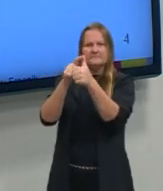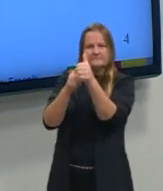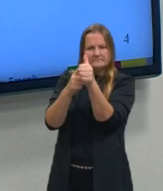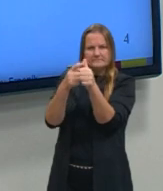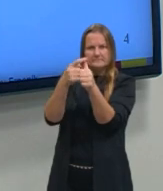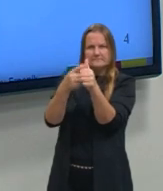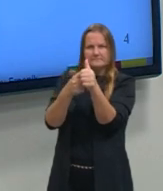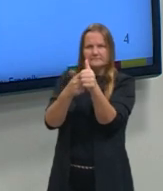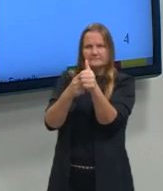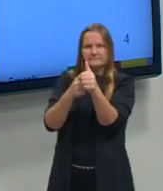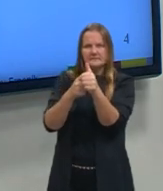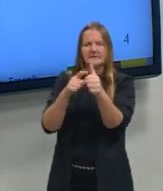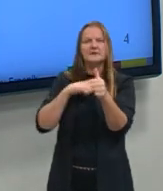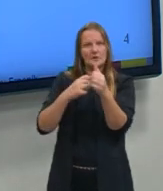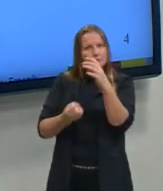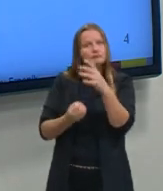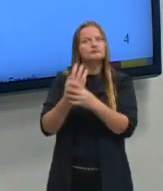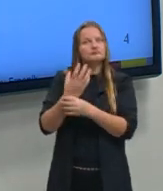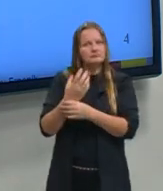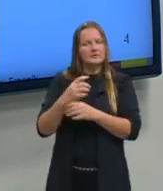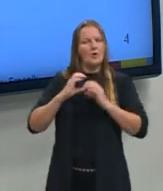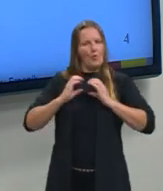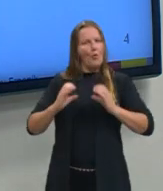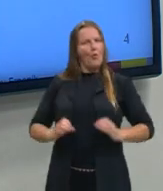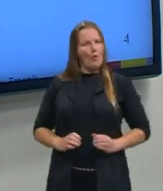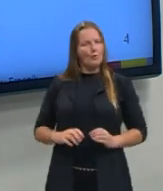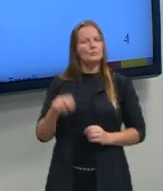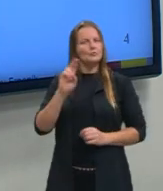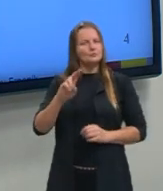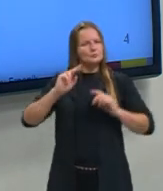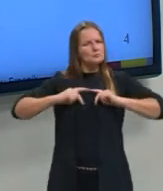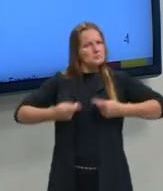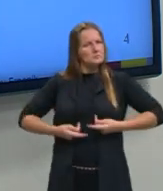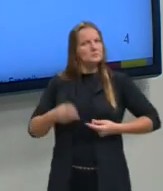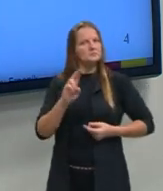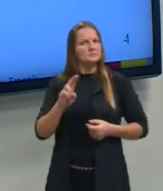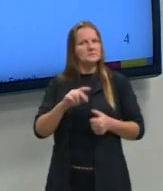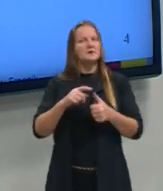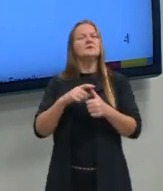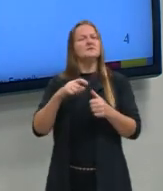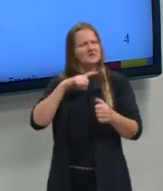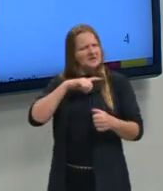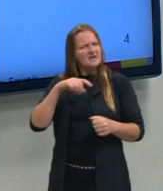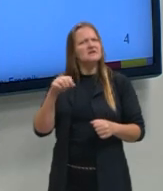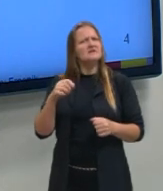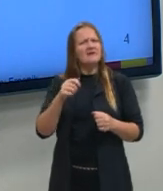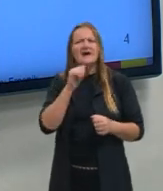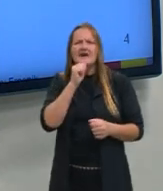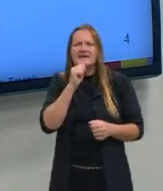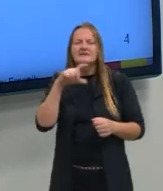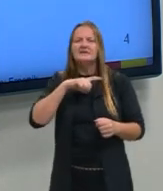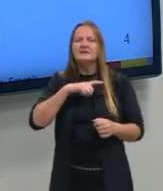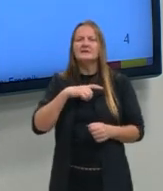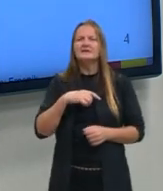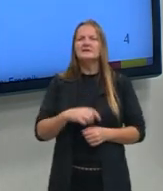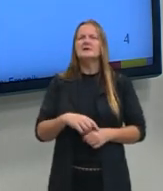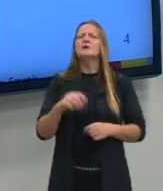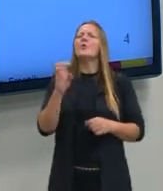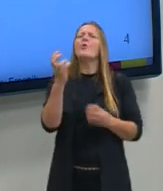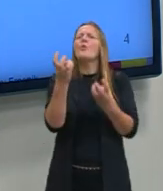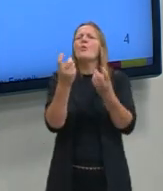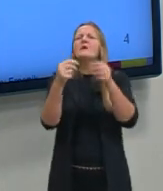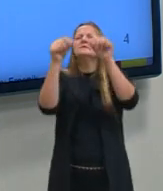apesar de ser uma medida que foi criada a partir do corpo do corpo humano a gente ainda usa a televisão por exemplo